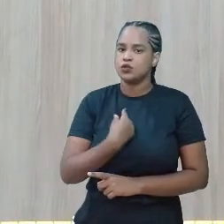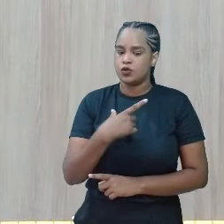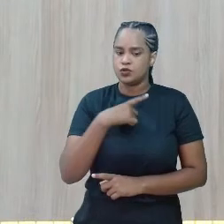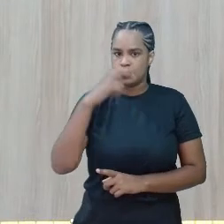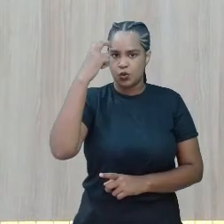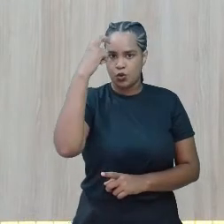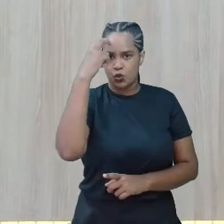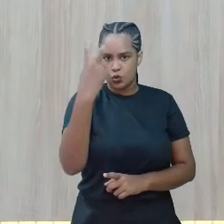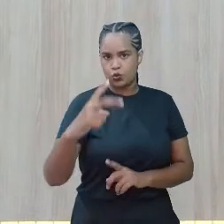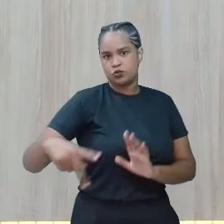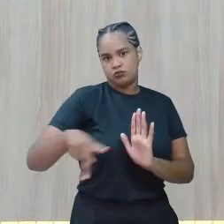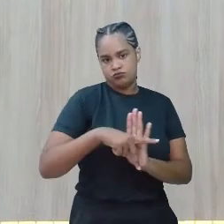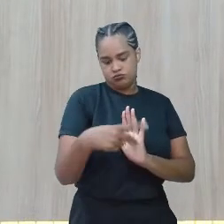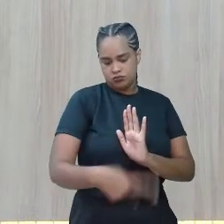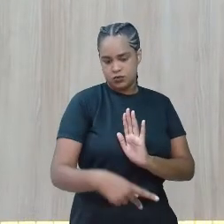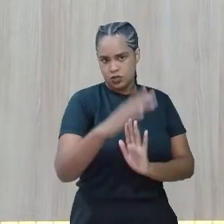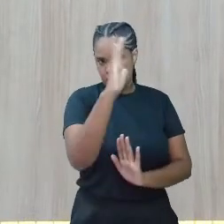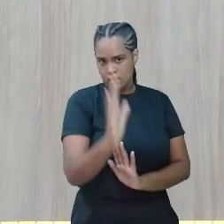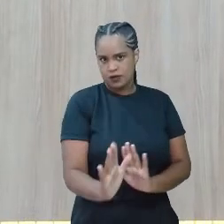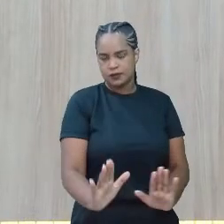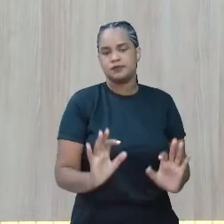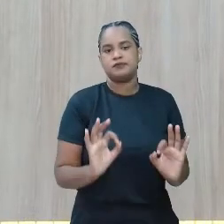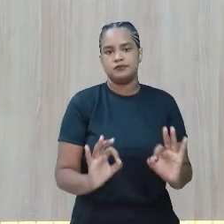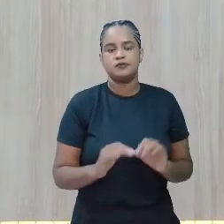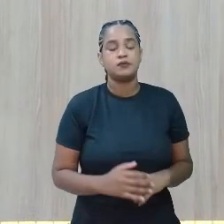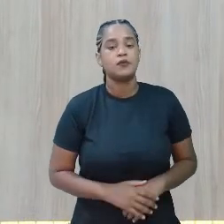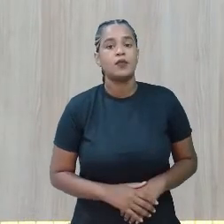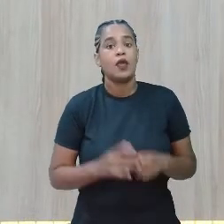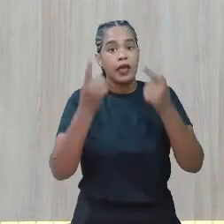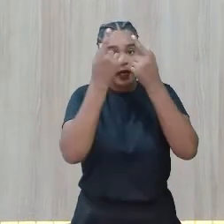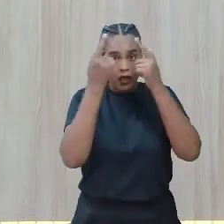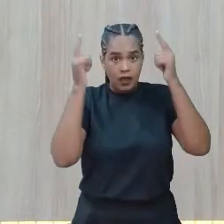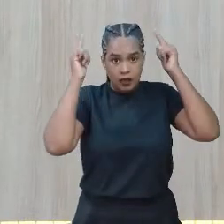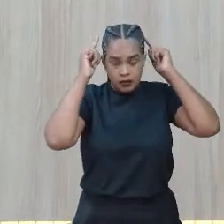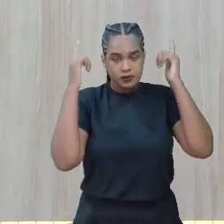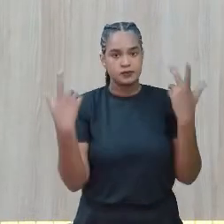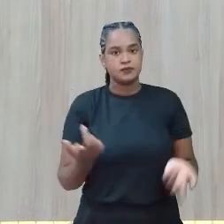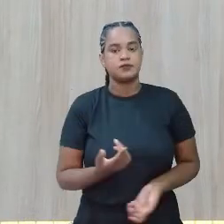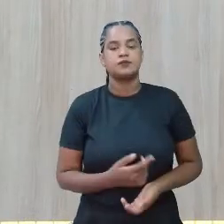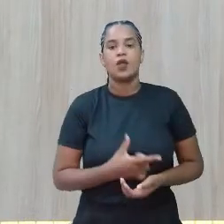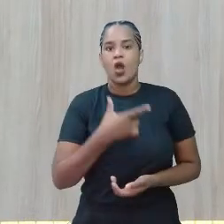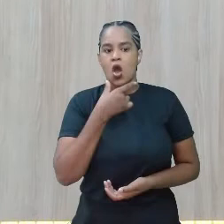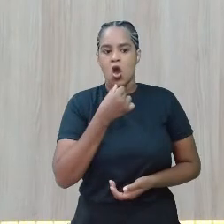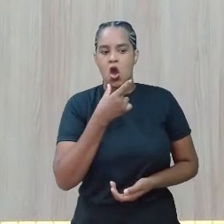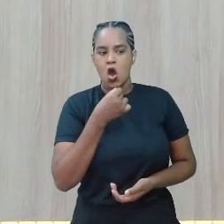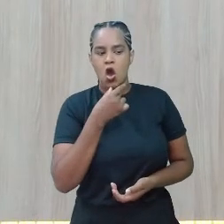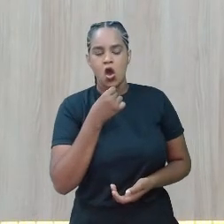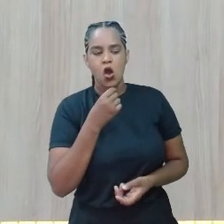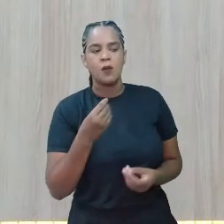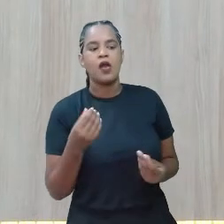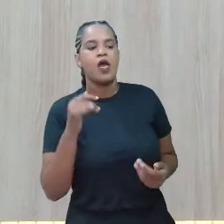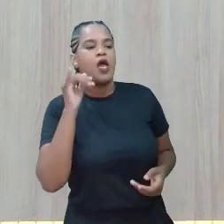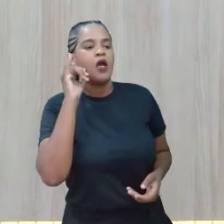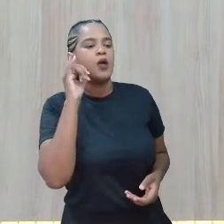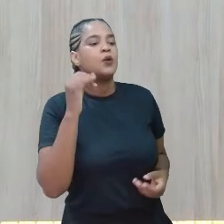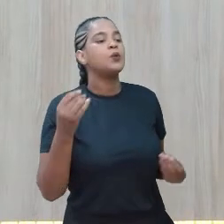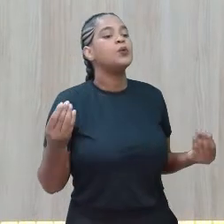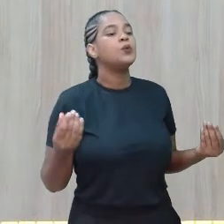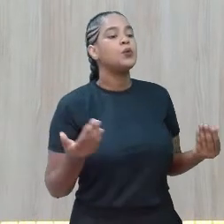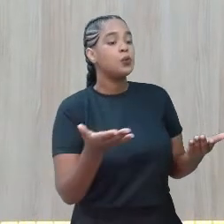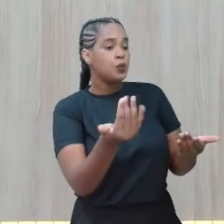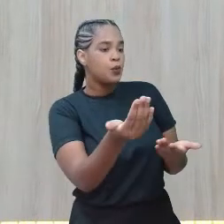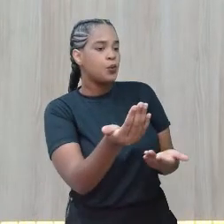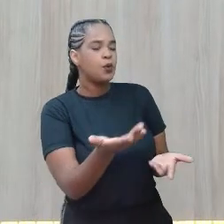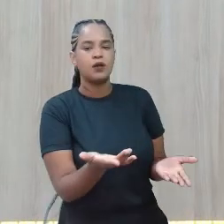nossa cultura, não é verdade? E aí na Grécia, nenhum menino pode, não é,